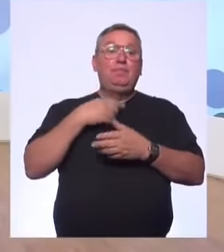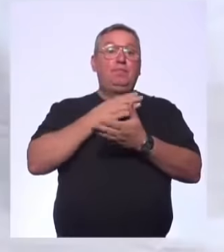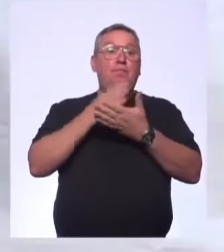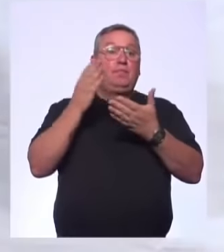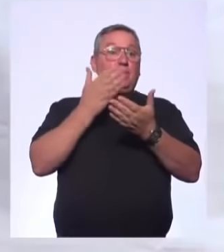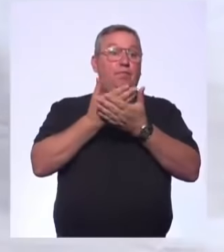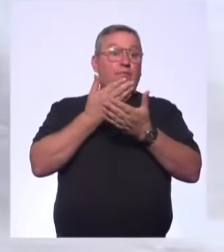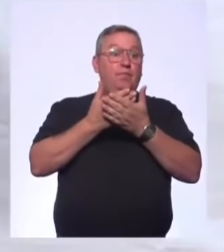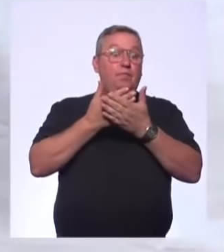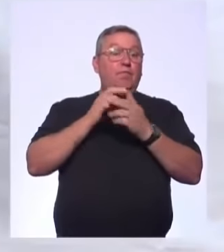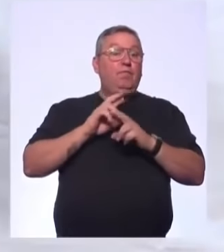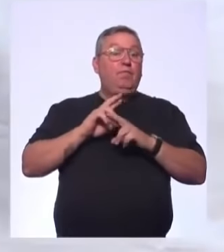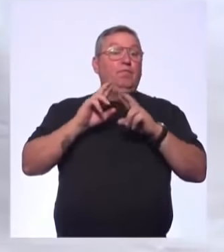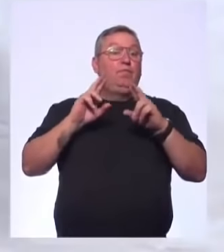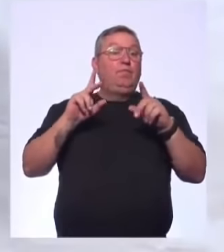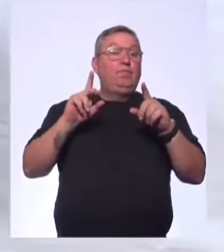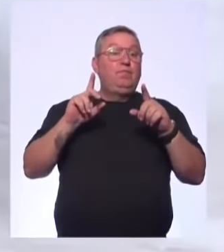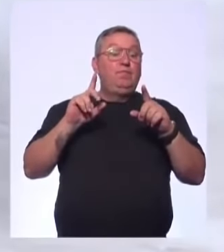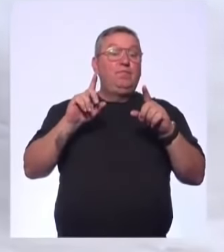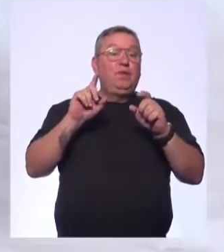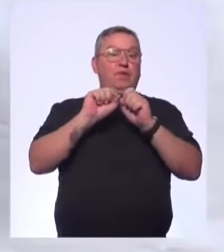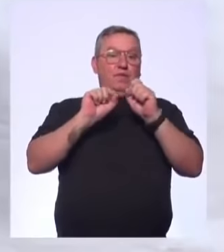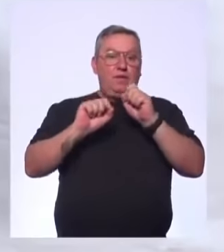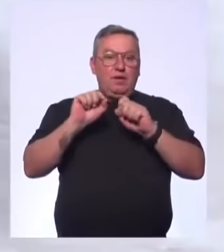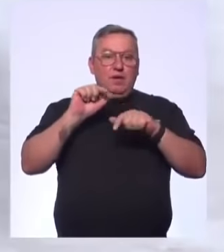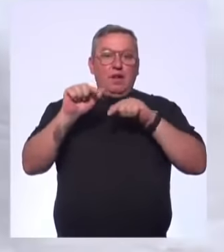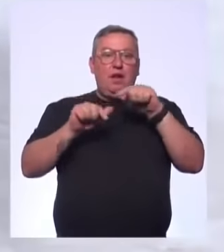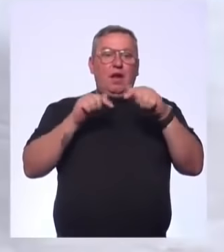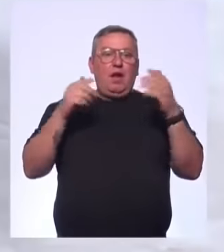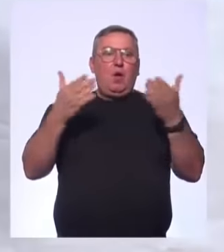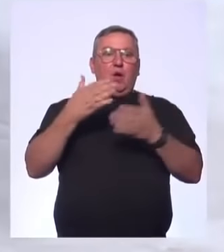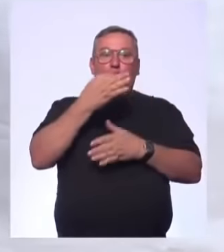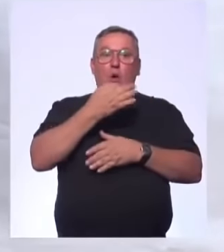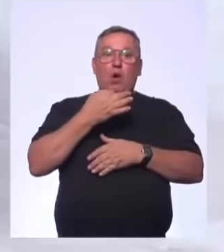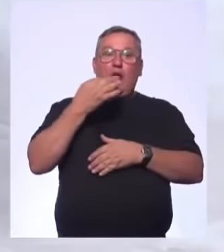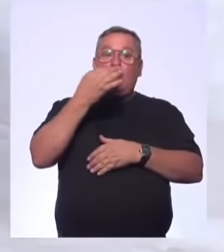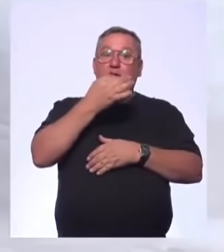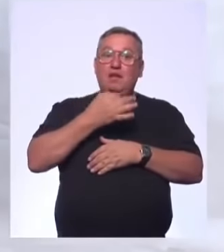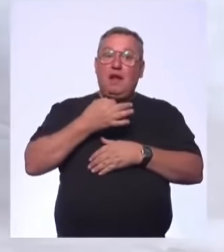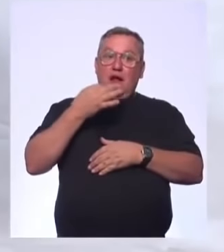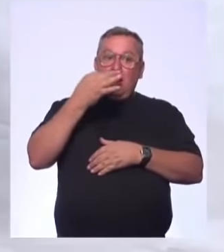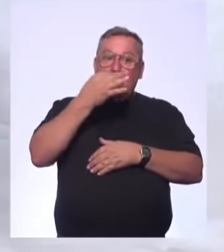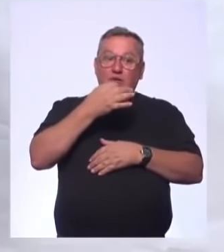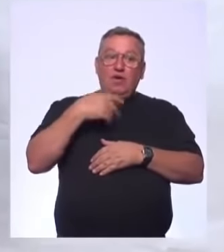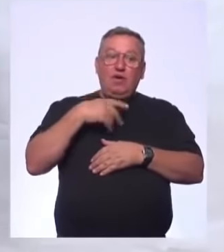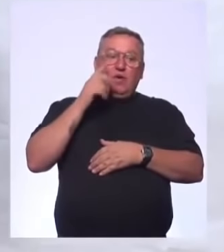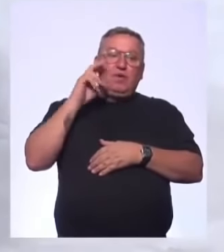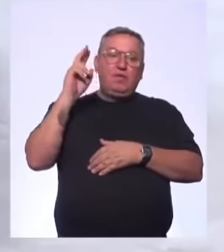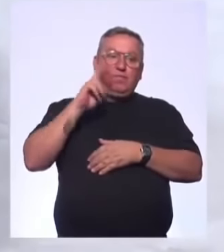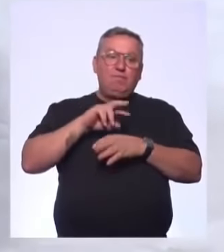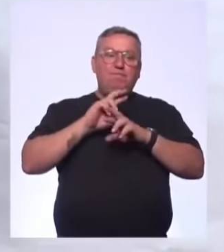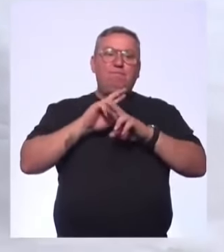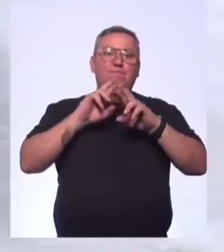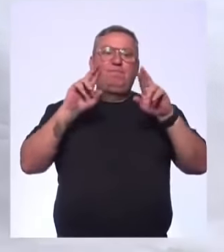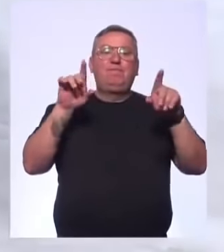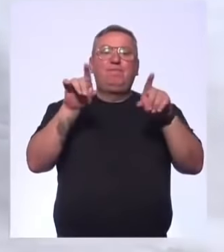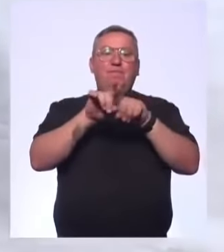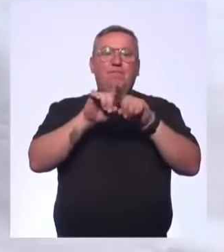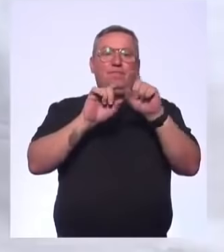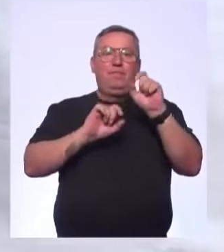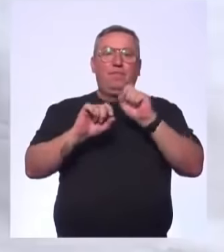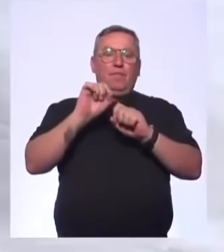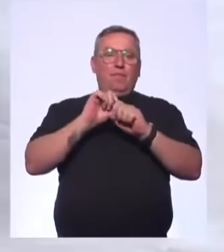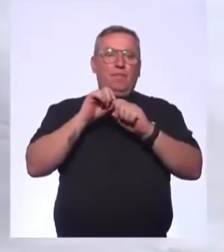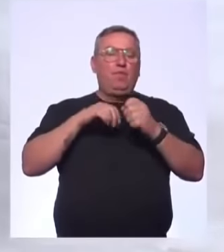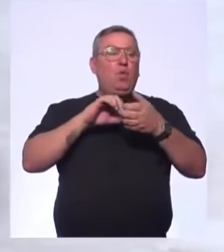nossa aula um pouquinho diferente, né? Porque nós vamos trabalhar oralidade. Eu quero que vocês observem um pouquinho das diferenças dos